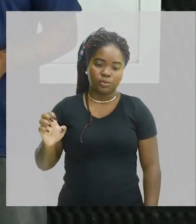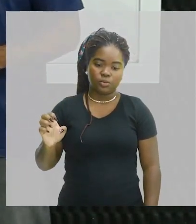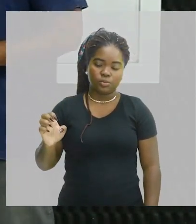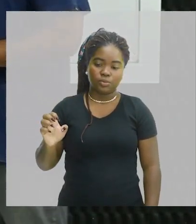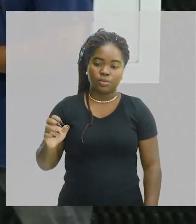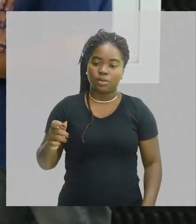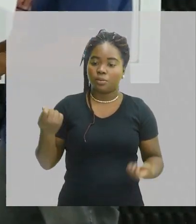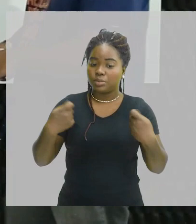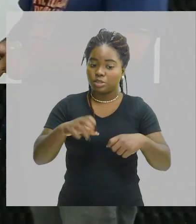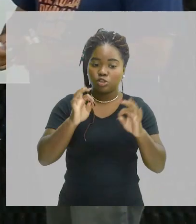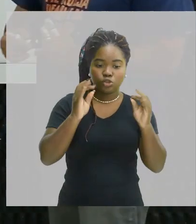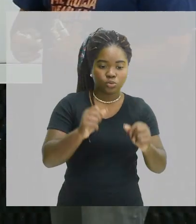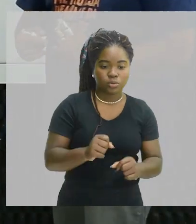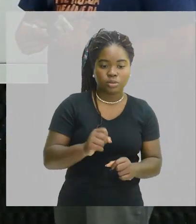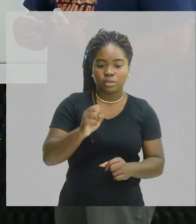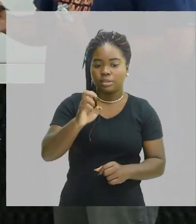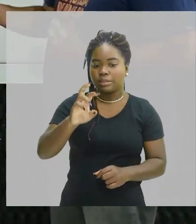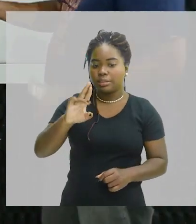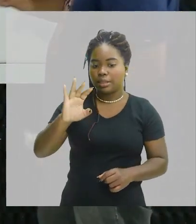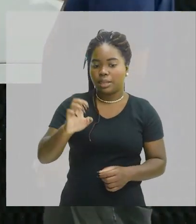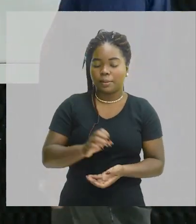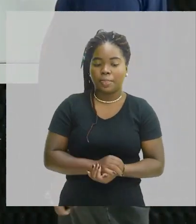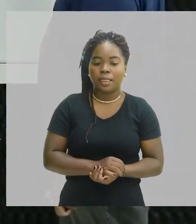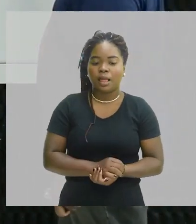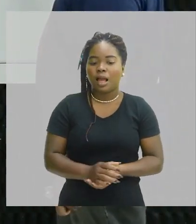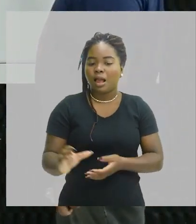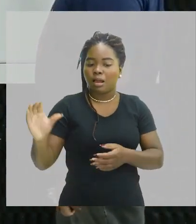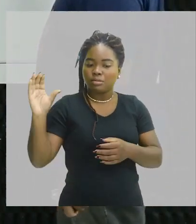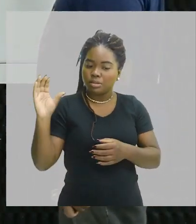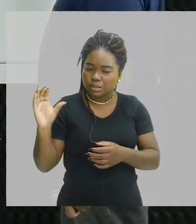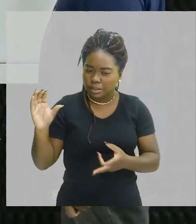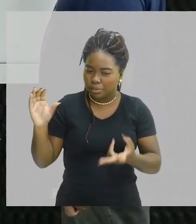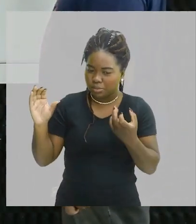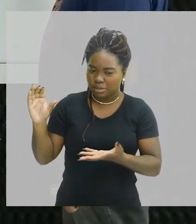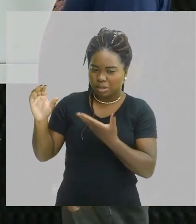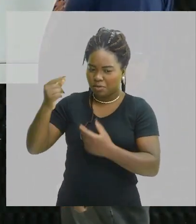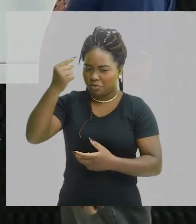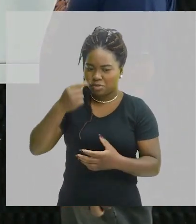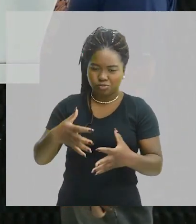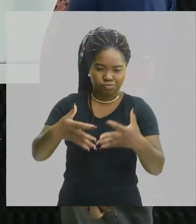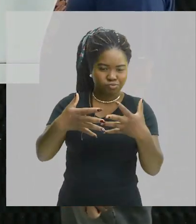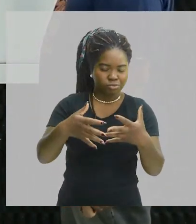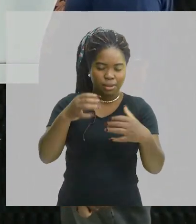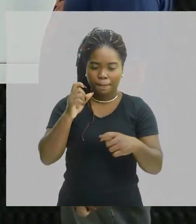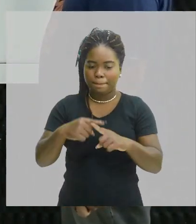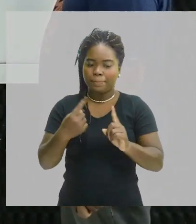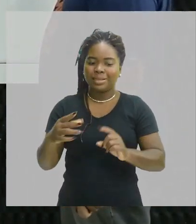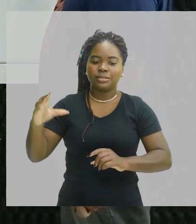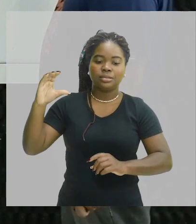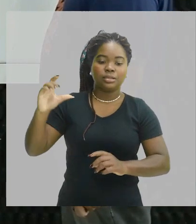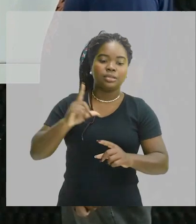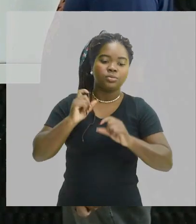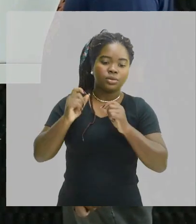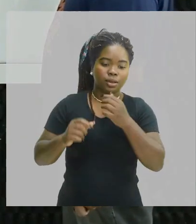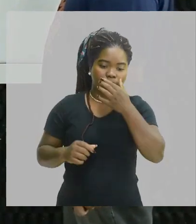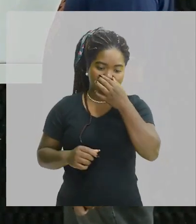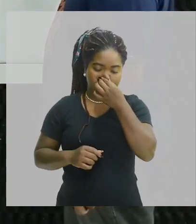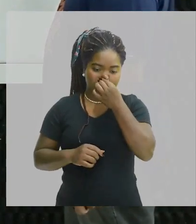série. Lá na letra C, apesar da figura estar um pouco confusa, mas na letra C nós temos o seguinte,